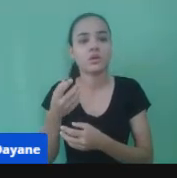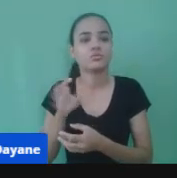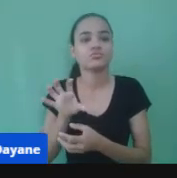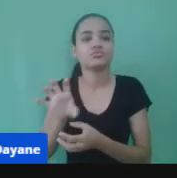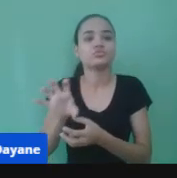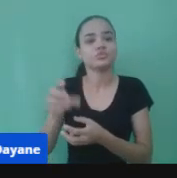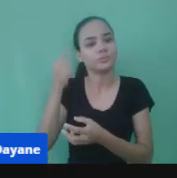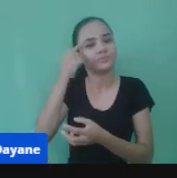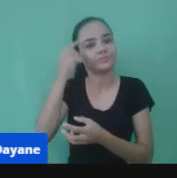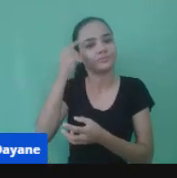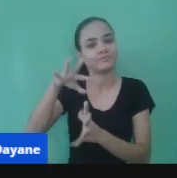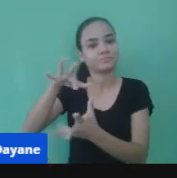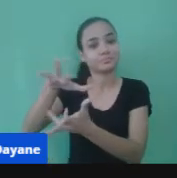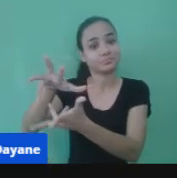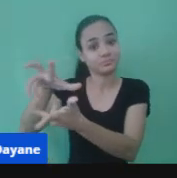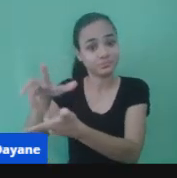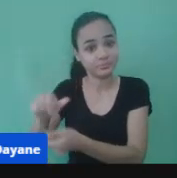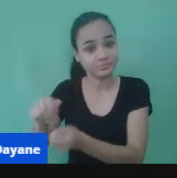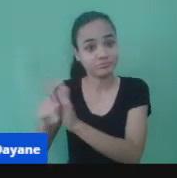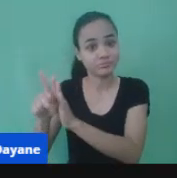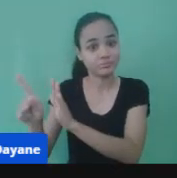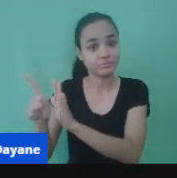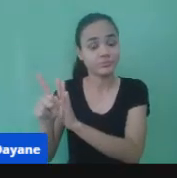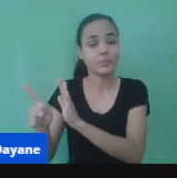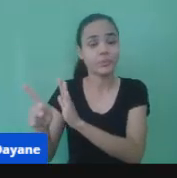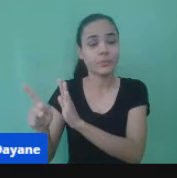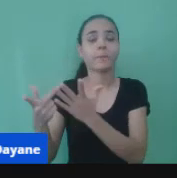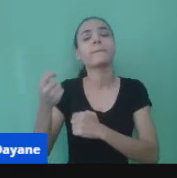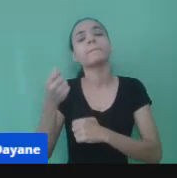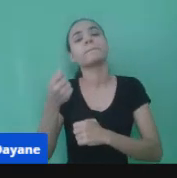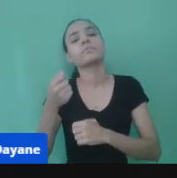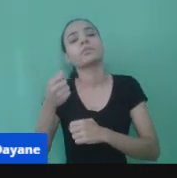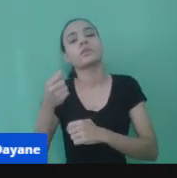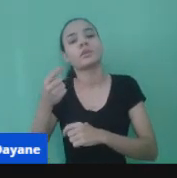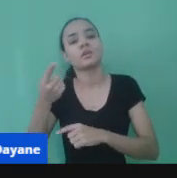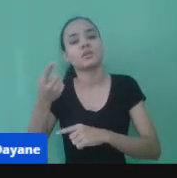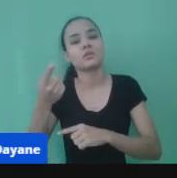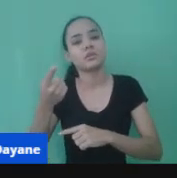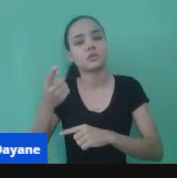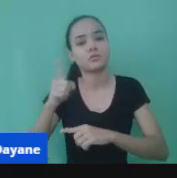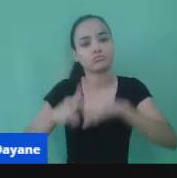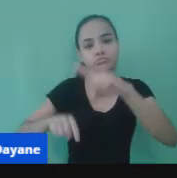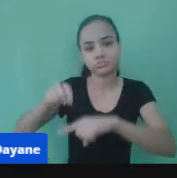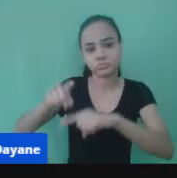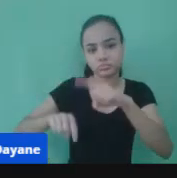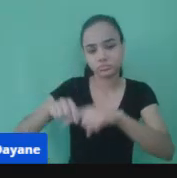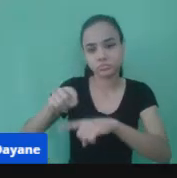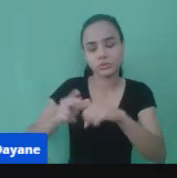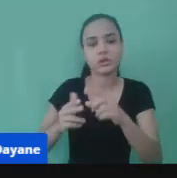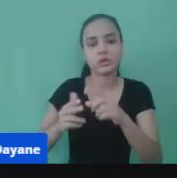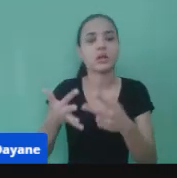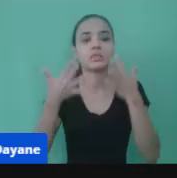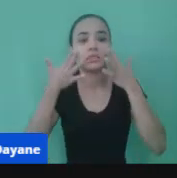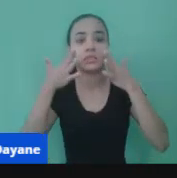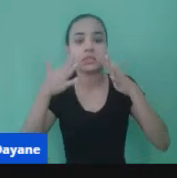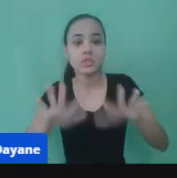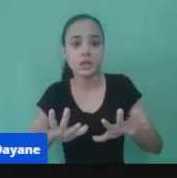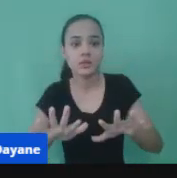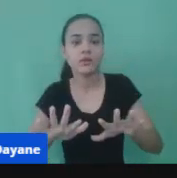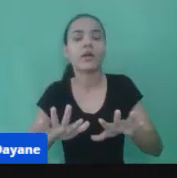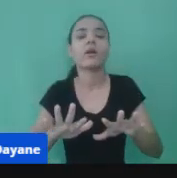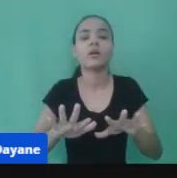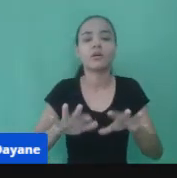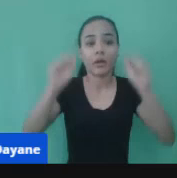um elevado consumo dos recursos naturais, então, isso é nítido e claro, né, a gente sabe disso. A gente está vendo